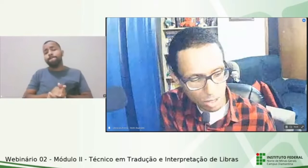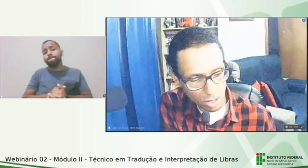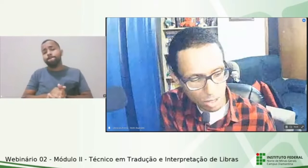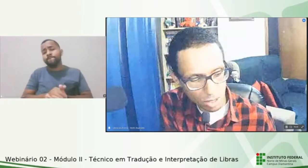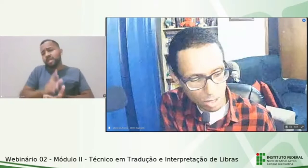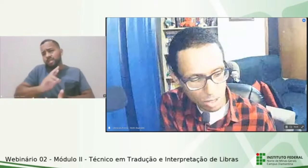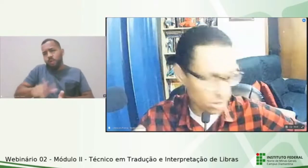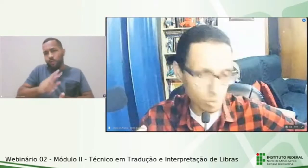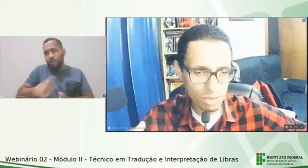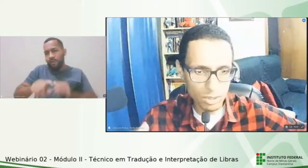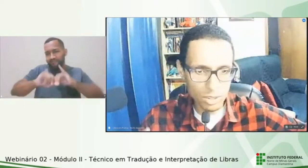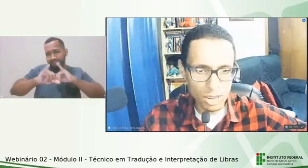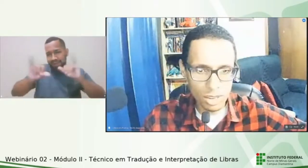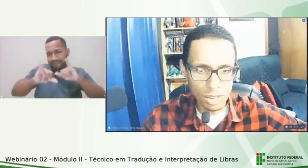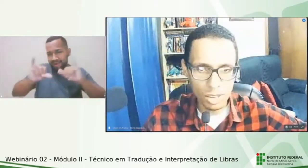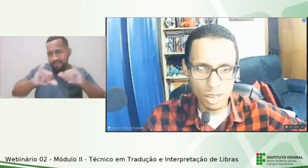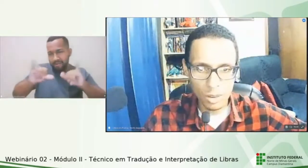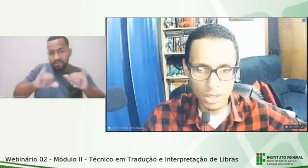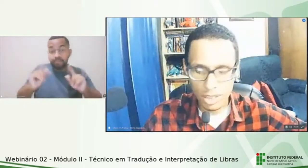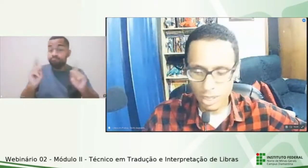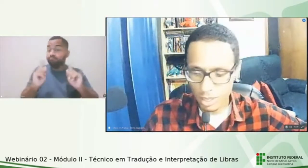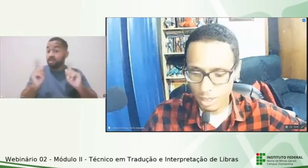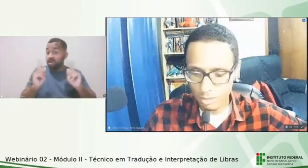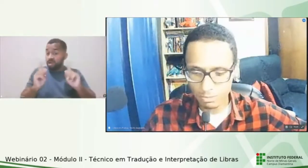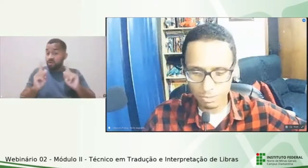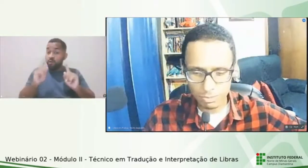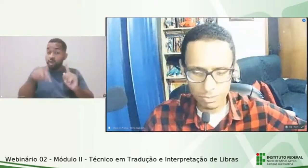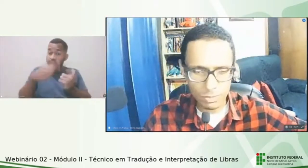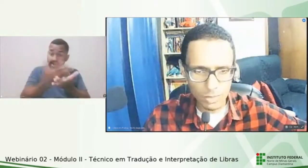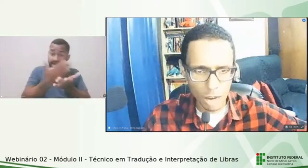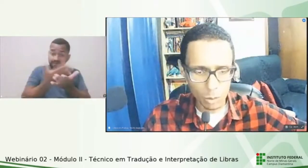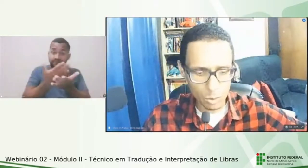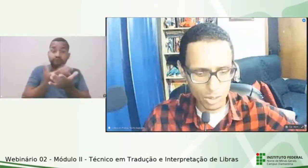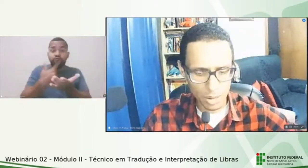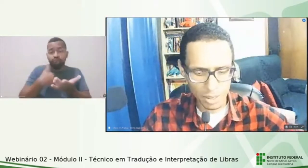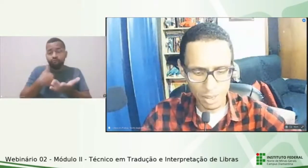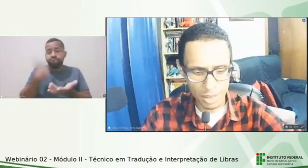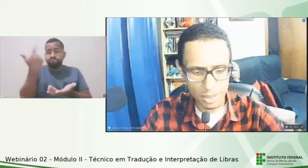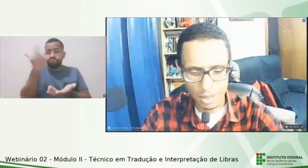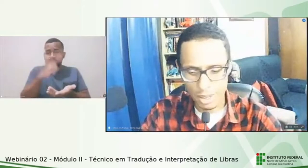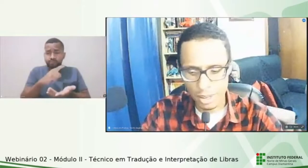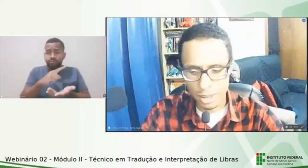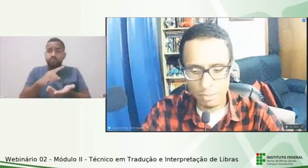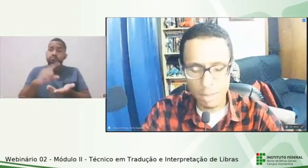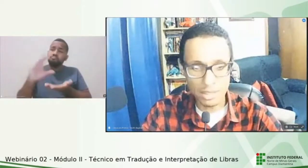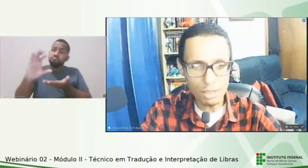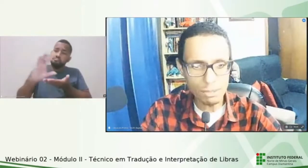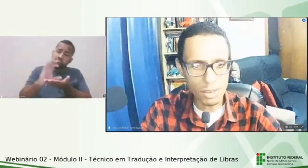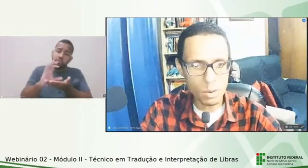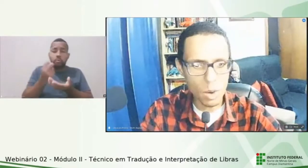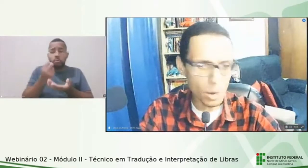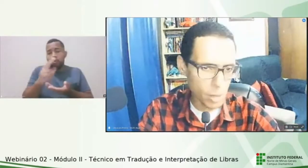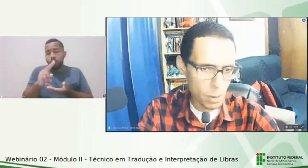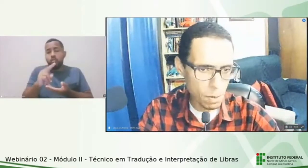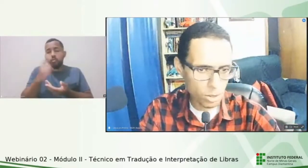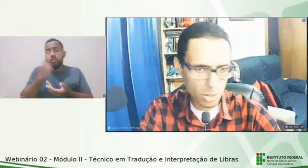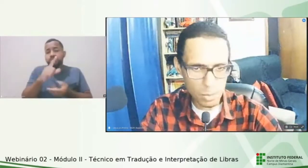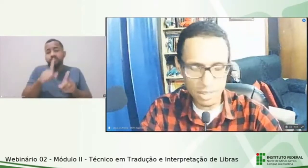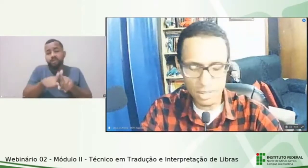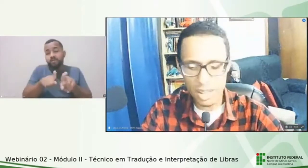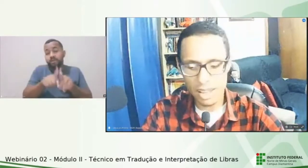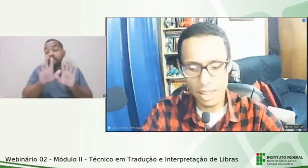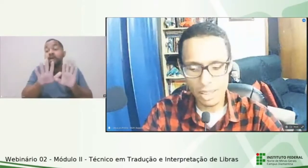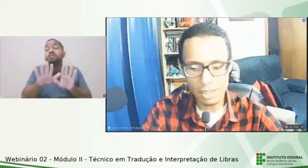né, com as editoras, são livros que eu adquiri, alguns eu ganhei. Mas, enfim, qual é o propósito